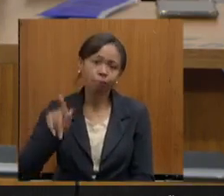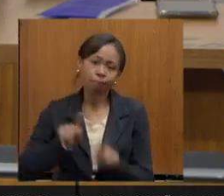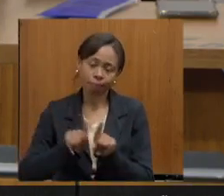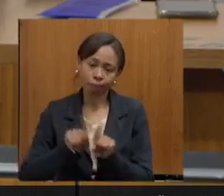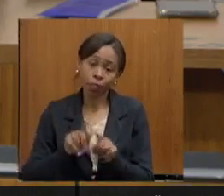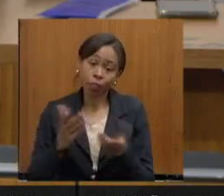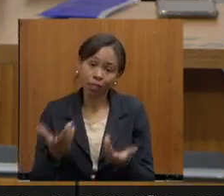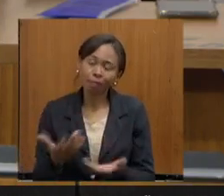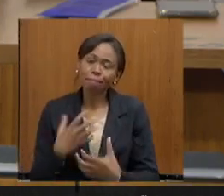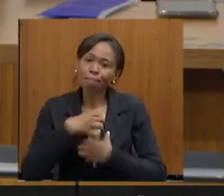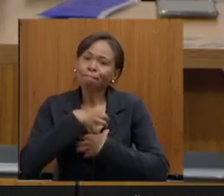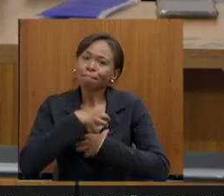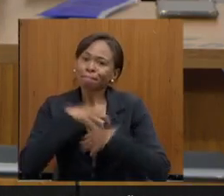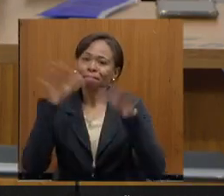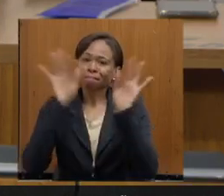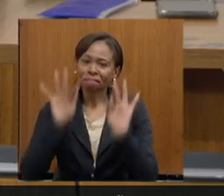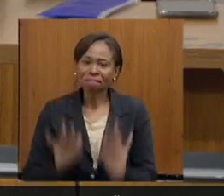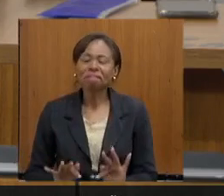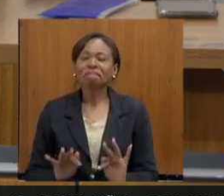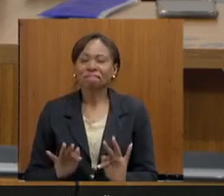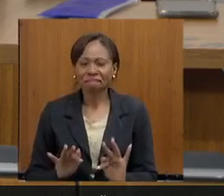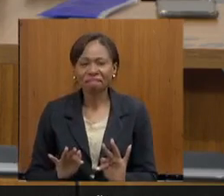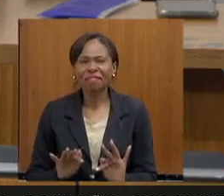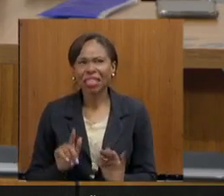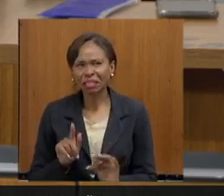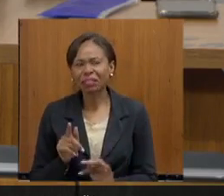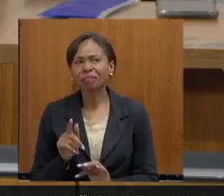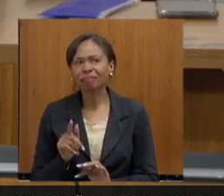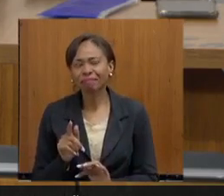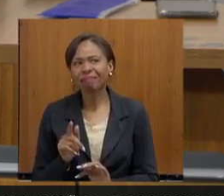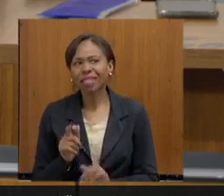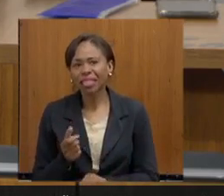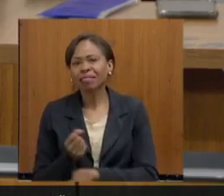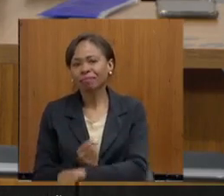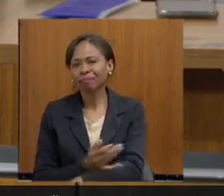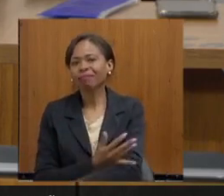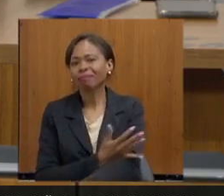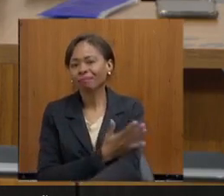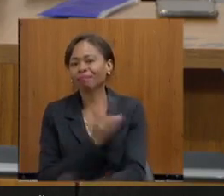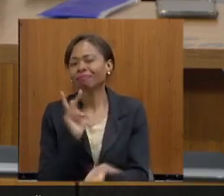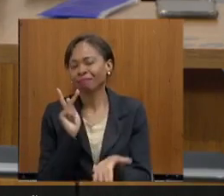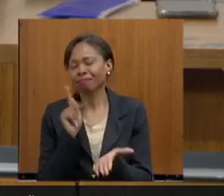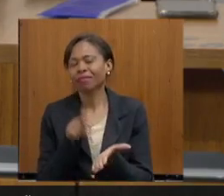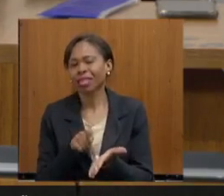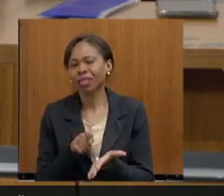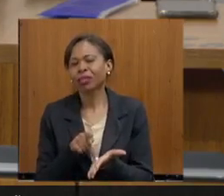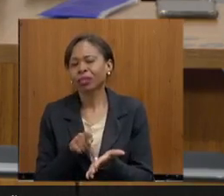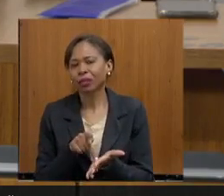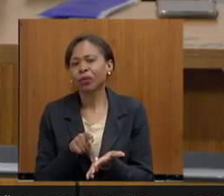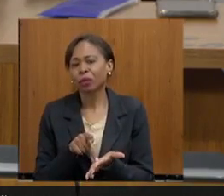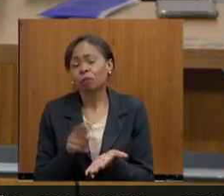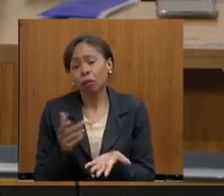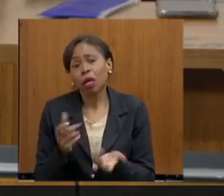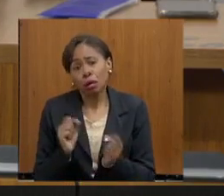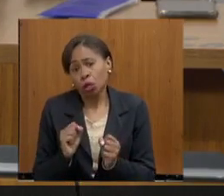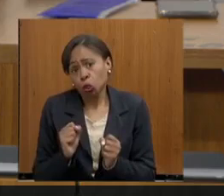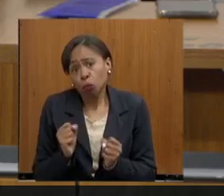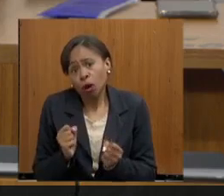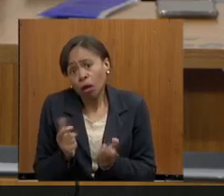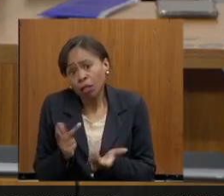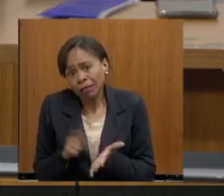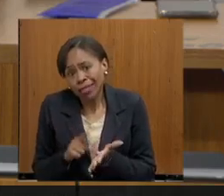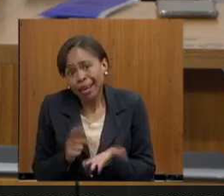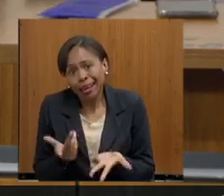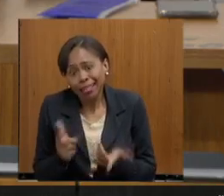gente fica muito feliz eu acho que realmente fiquei emocionado por estar dentro das nossas possibilidades de fato